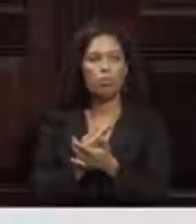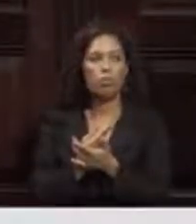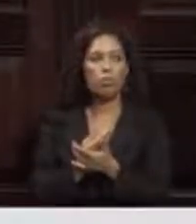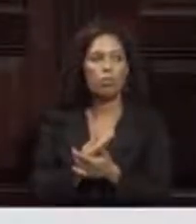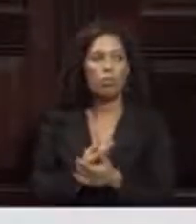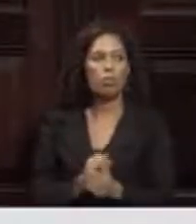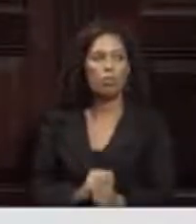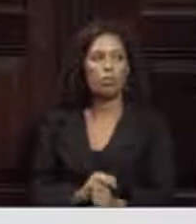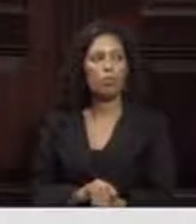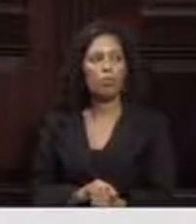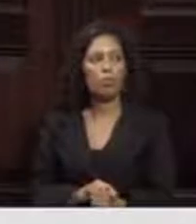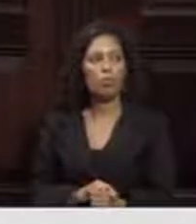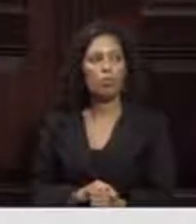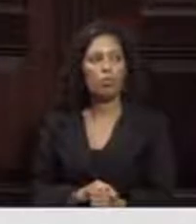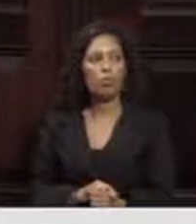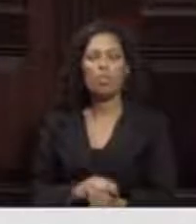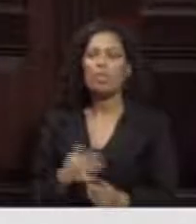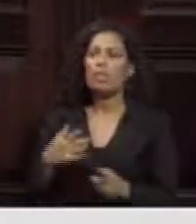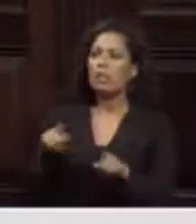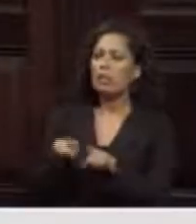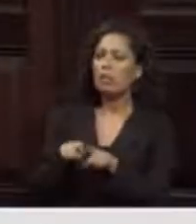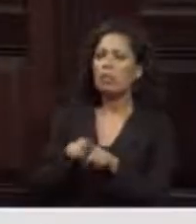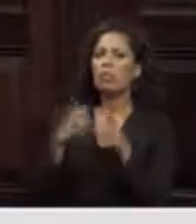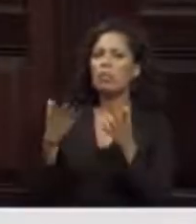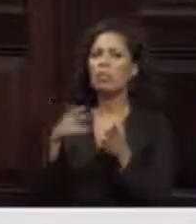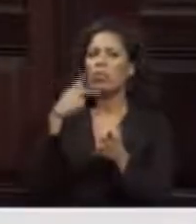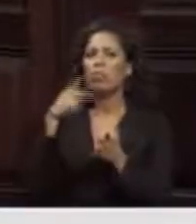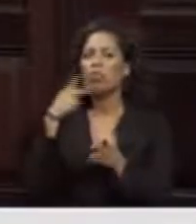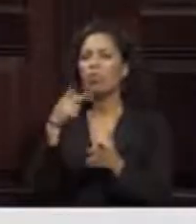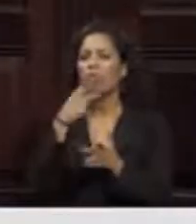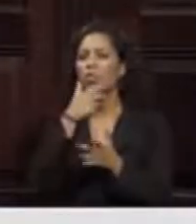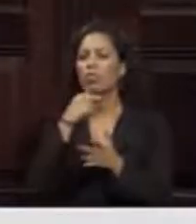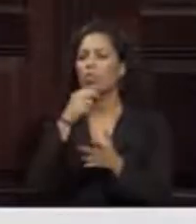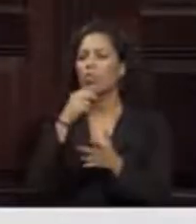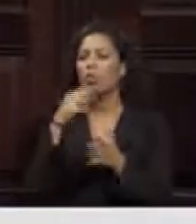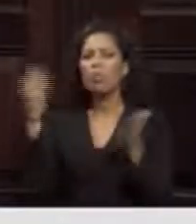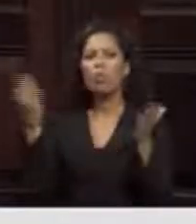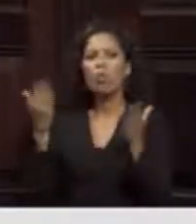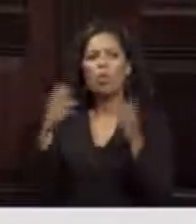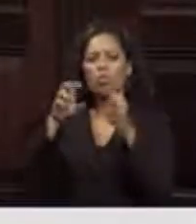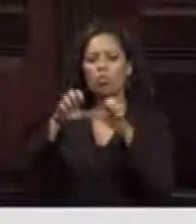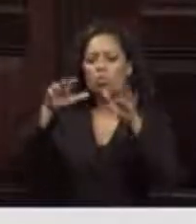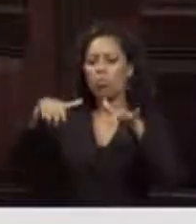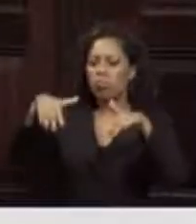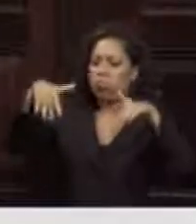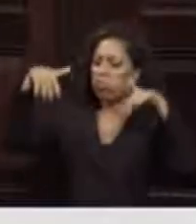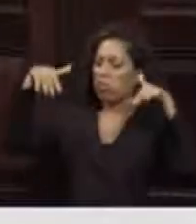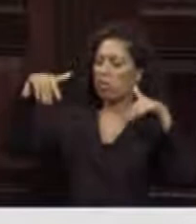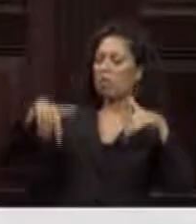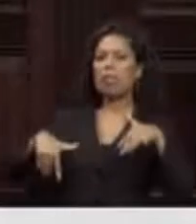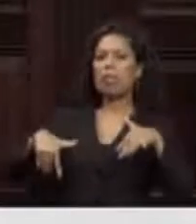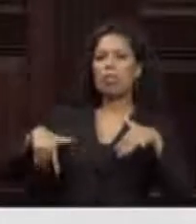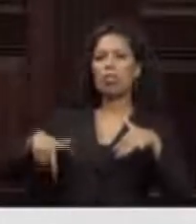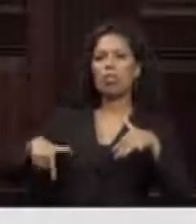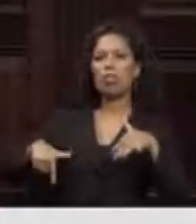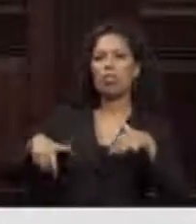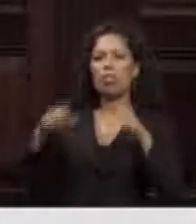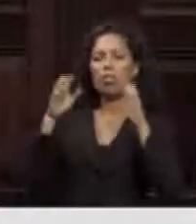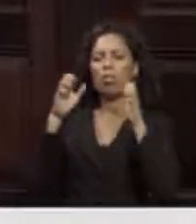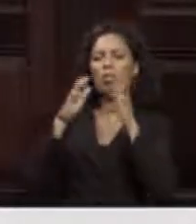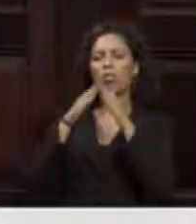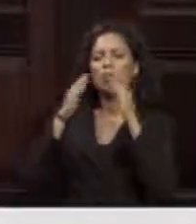queria dialogar com os companheiros da SEDAI, o que que tem a ver uma lei do Dia do